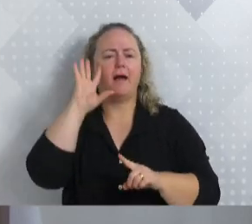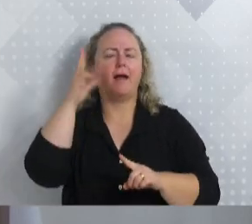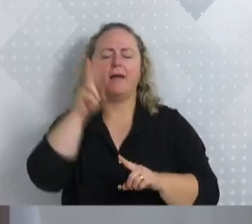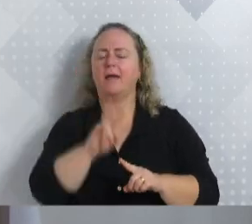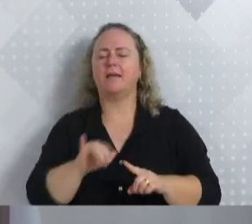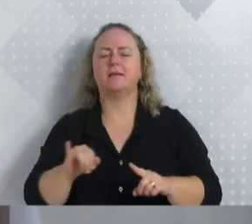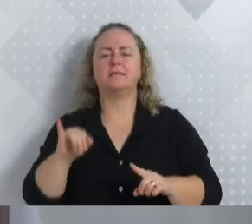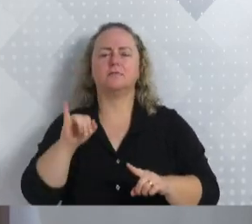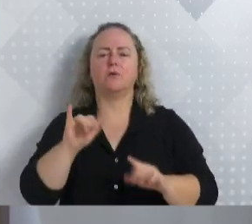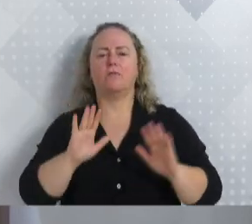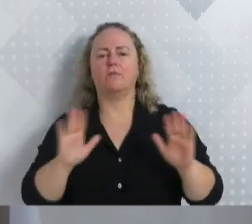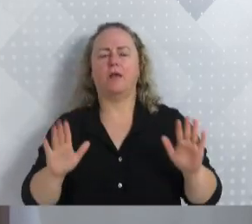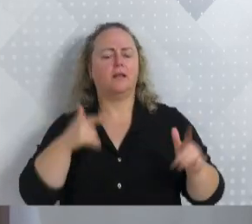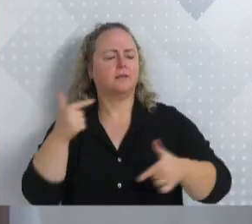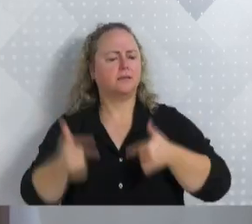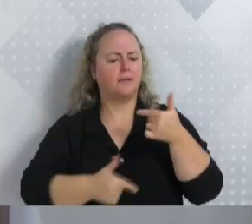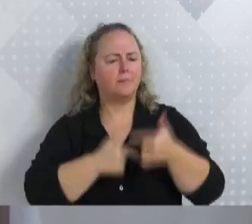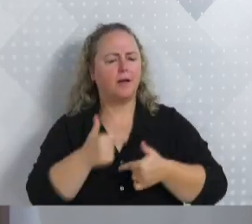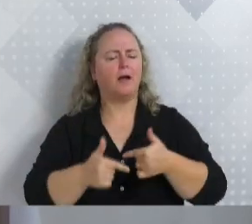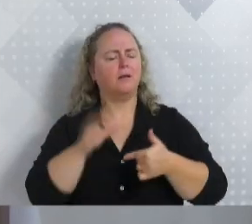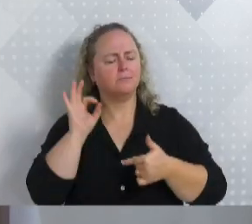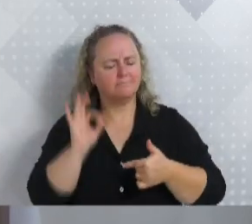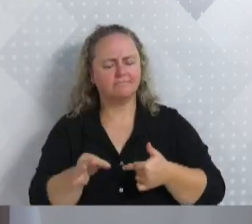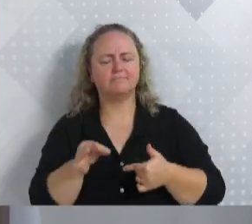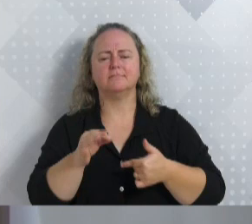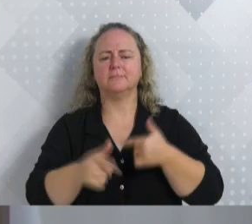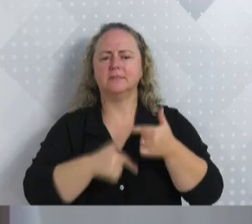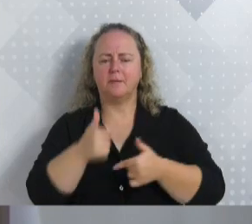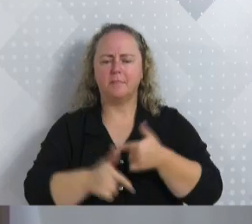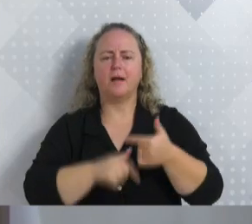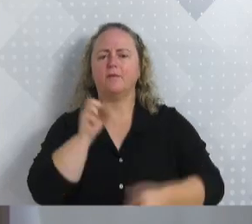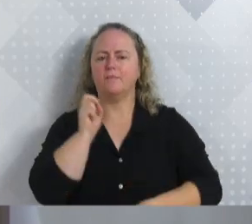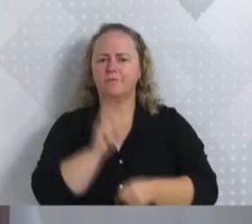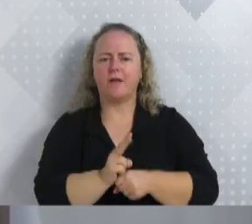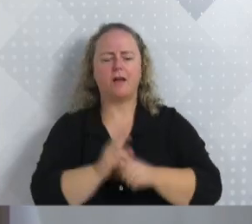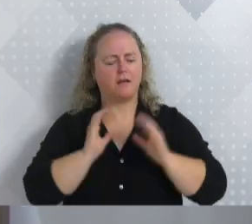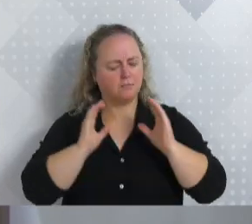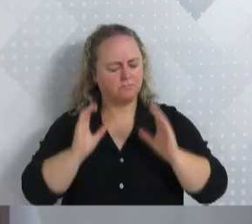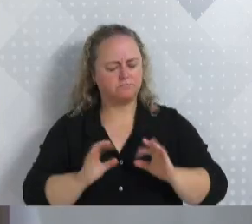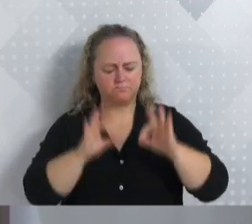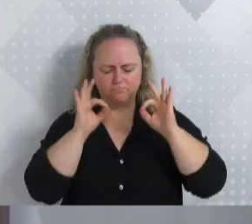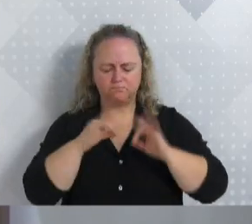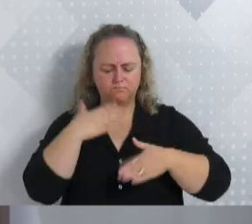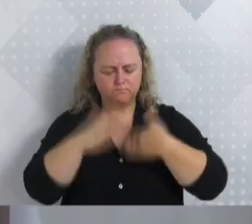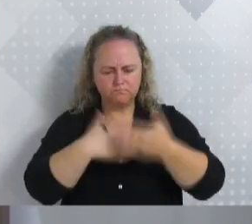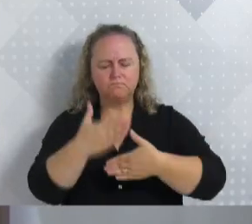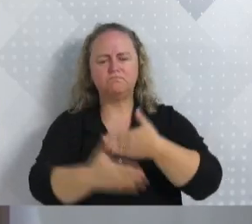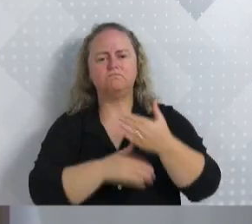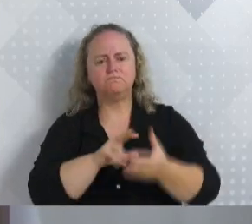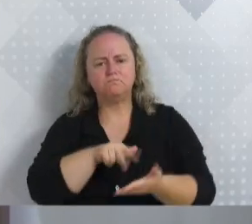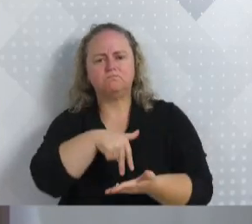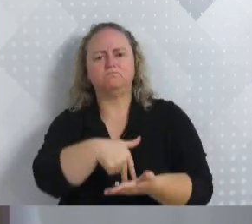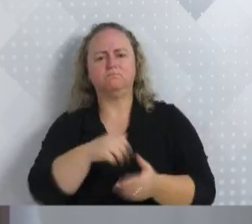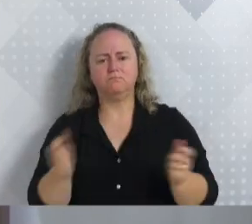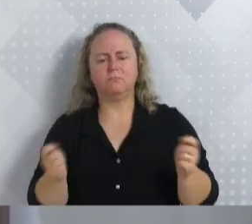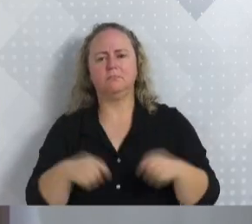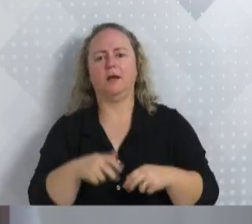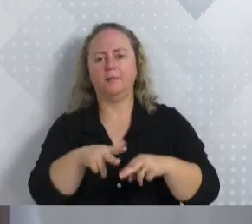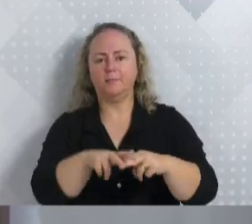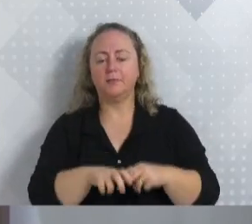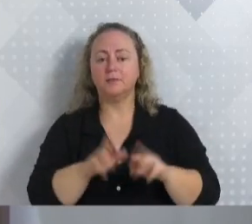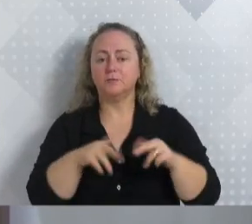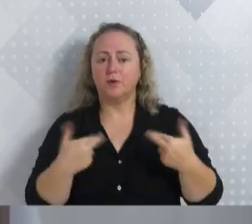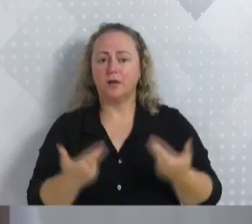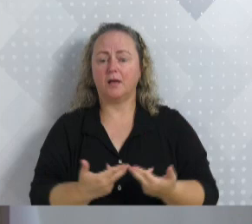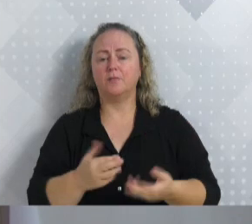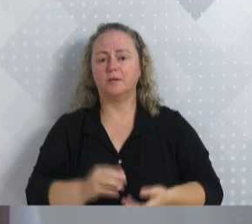trabalho, é emprego pleno, com condição de trabalho digna, e o desenvolvimento econômico traz isso para a nossa população. Por isso tive essa reunião com o